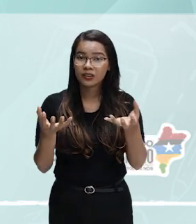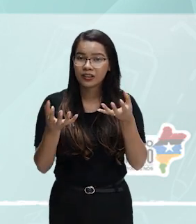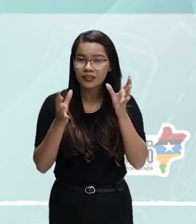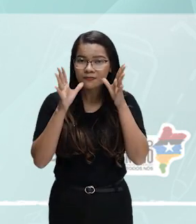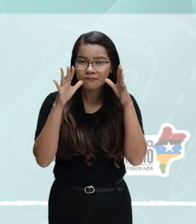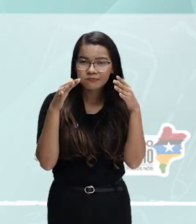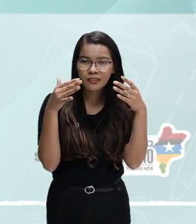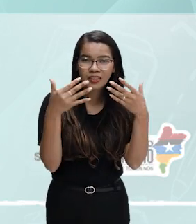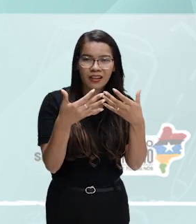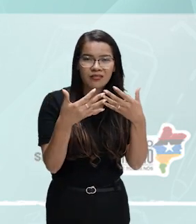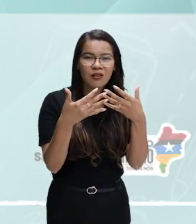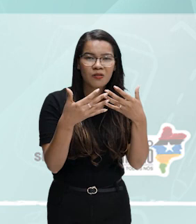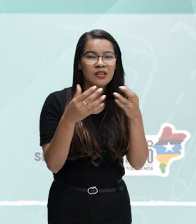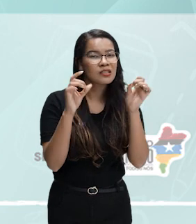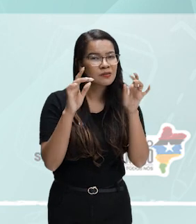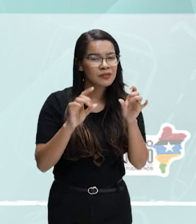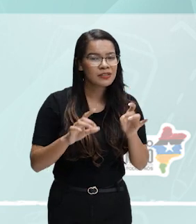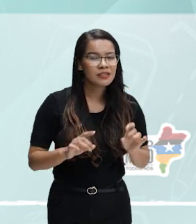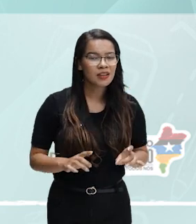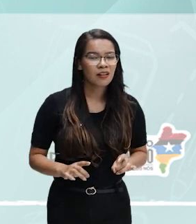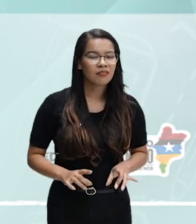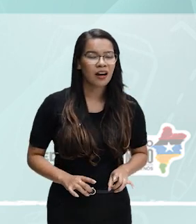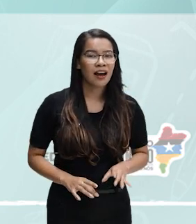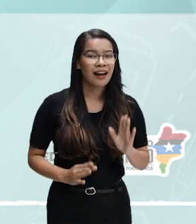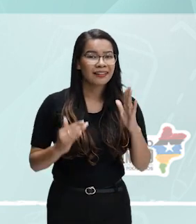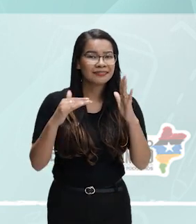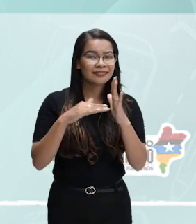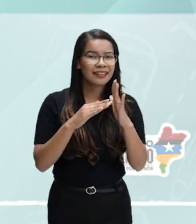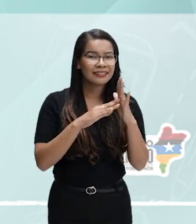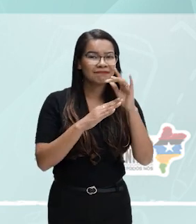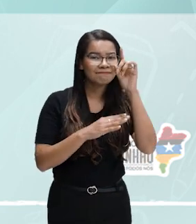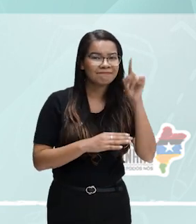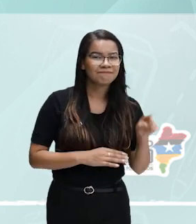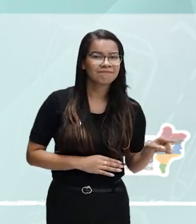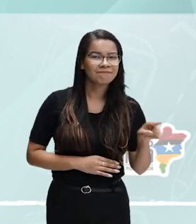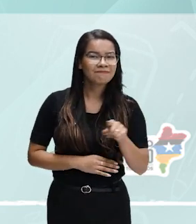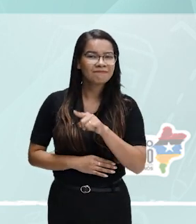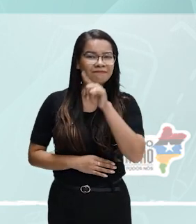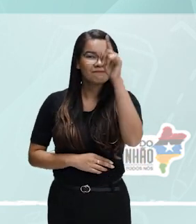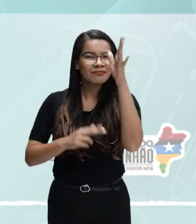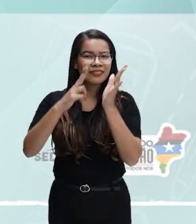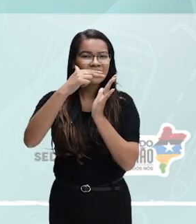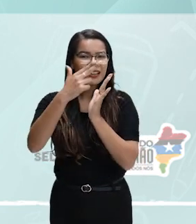que tu dê uma atenção especial, inclusive até desenhe ali no teu caderno aquele triângulo